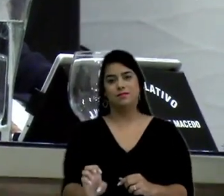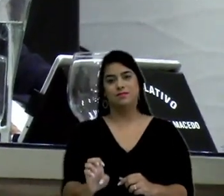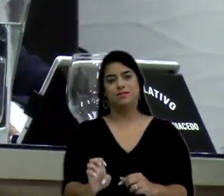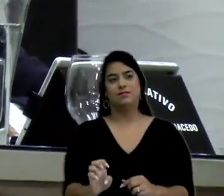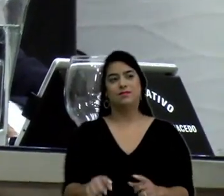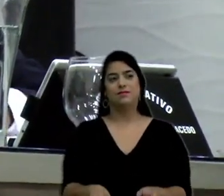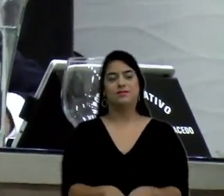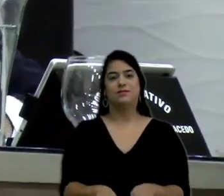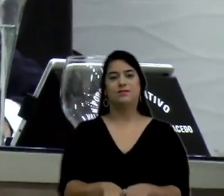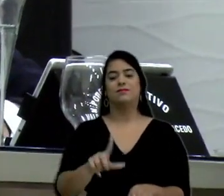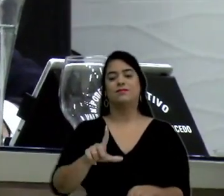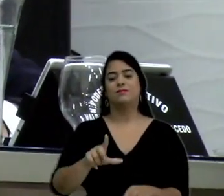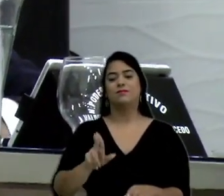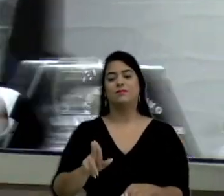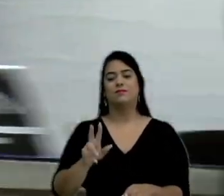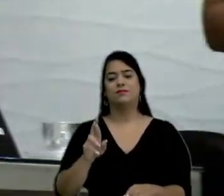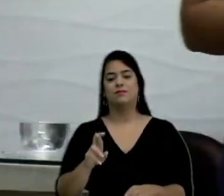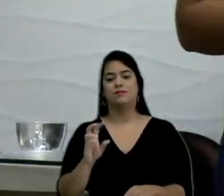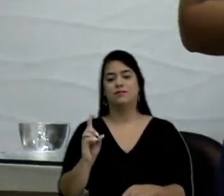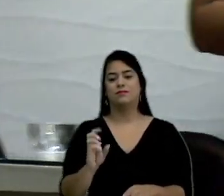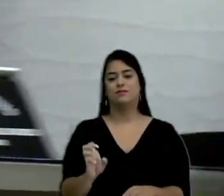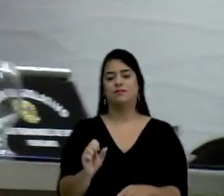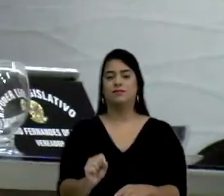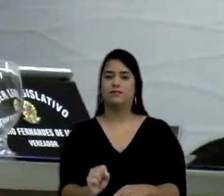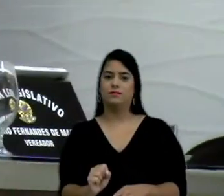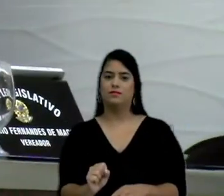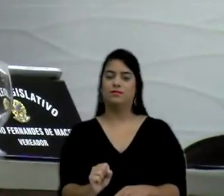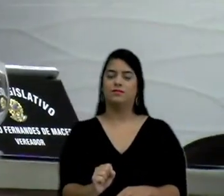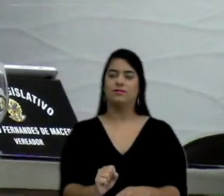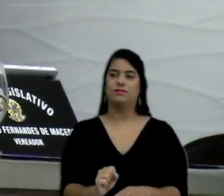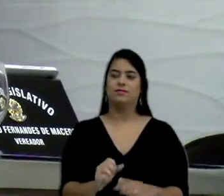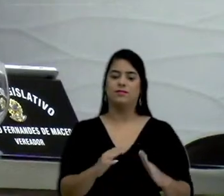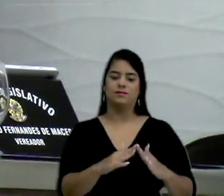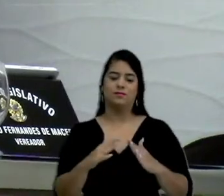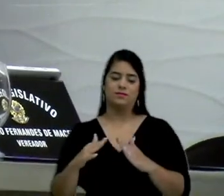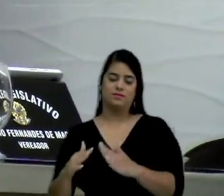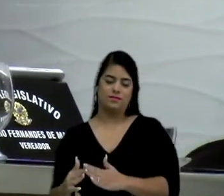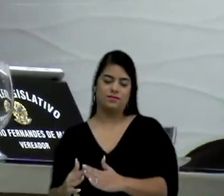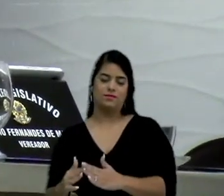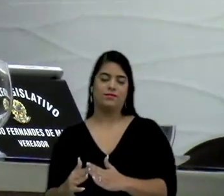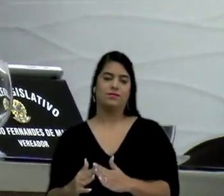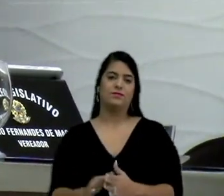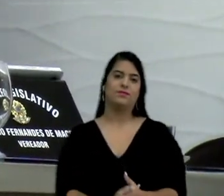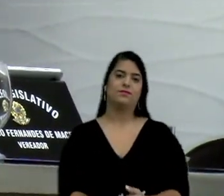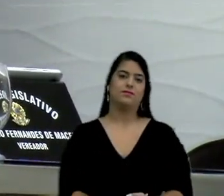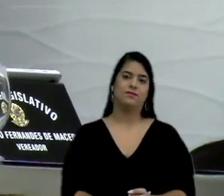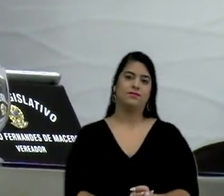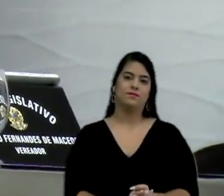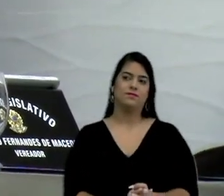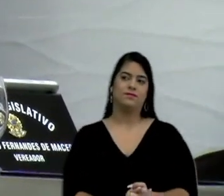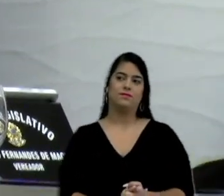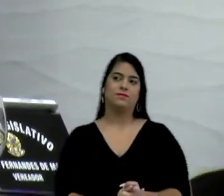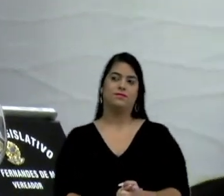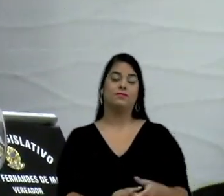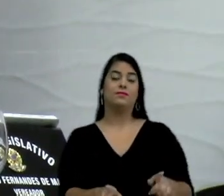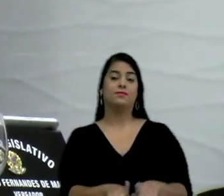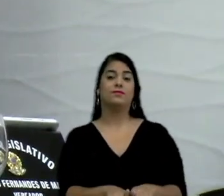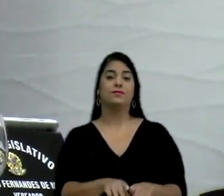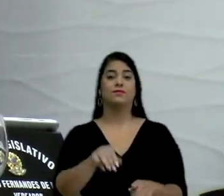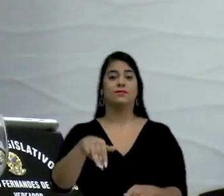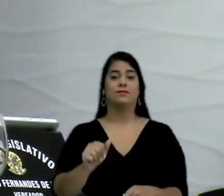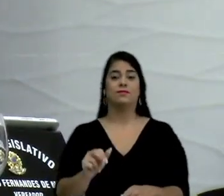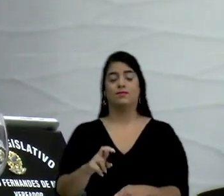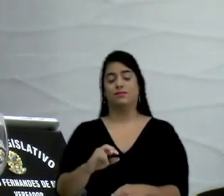a Lud Ribeiro né que é minha vizinha assessora aqui do colega Júnior do sindicato né Maria